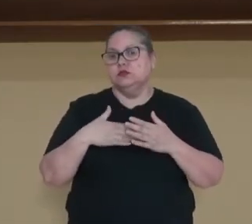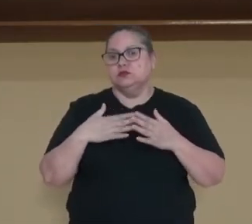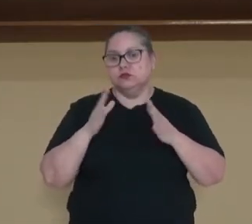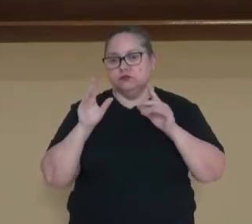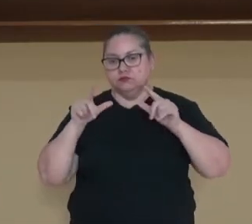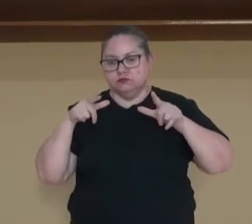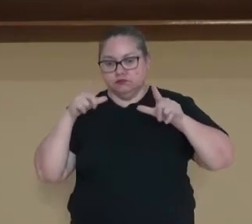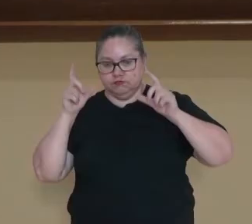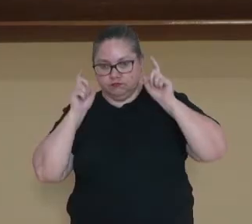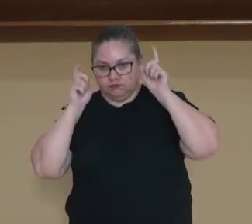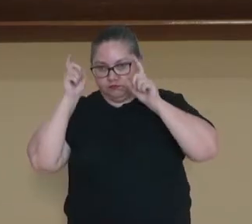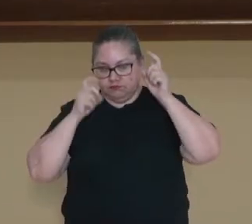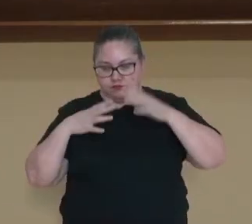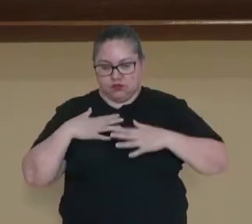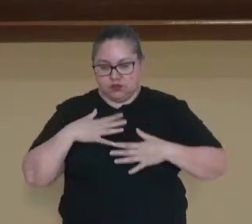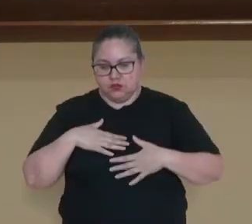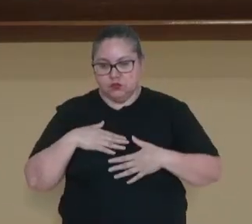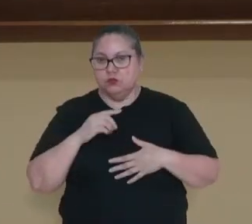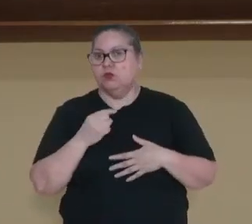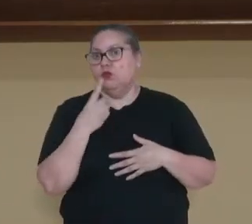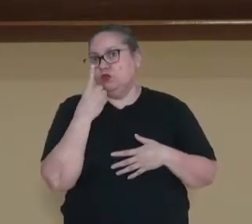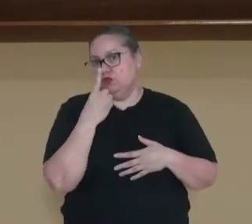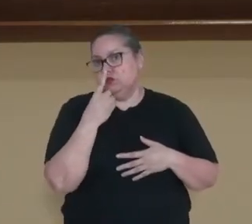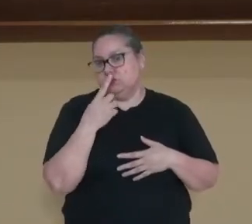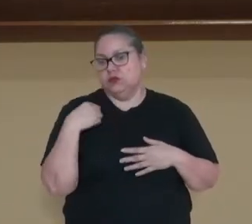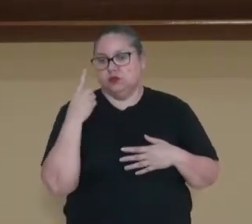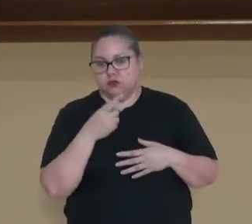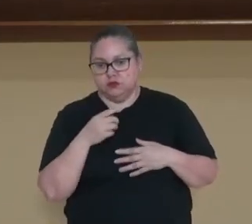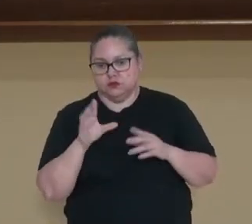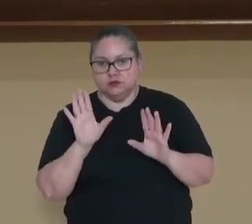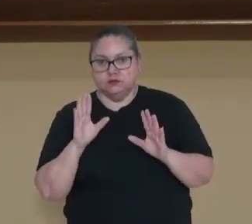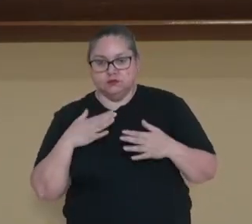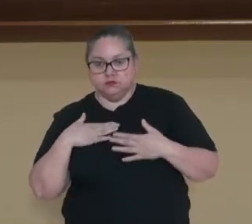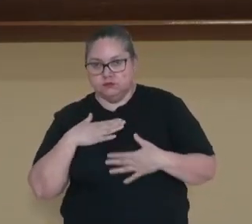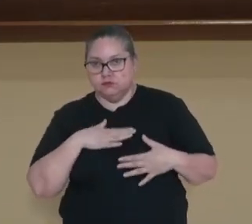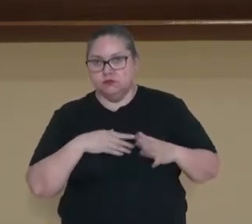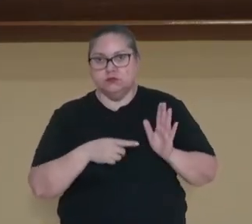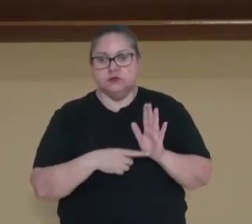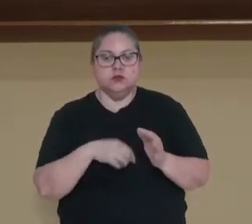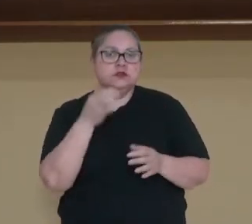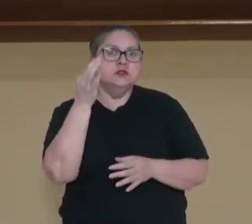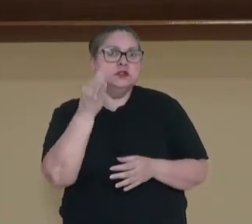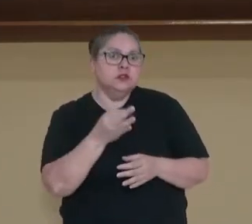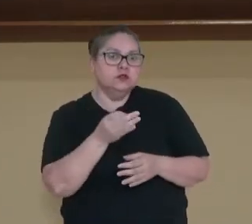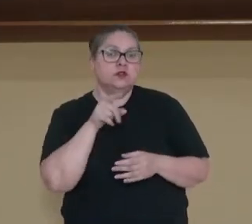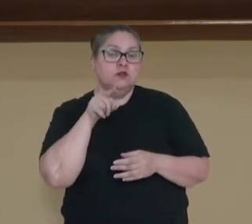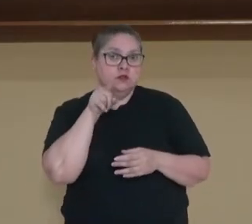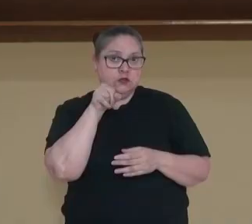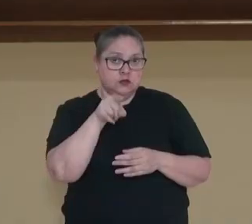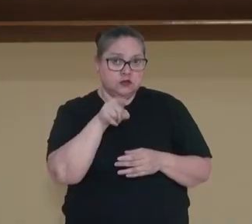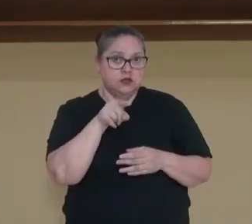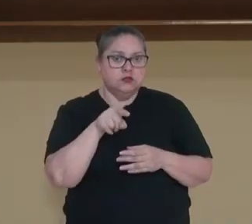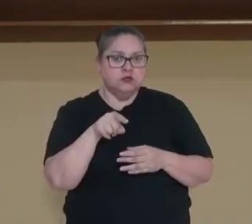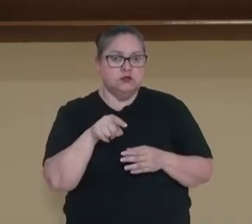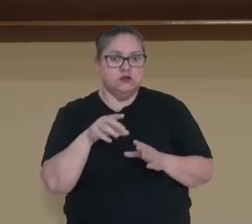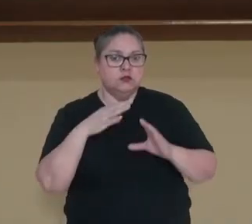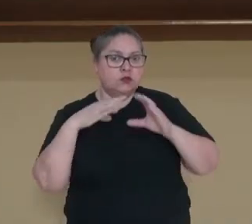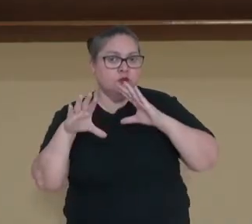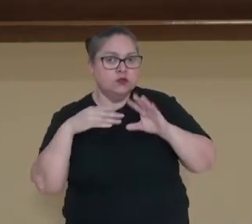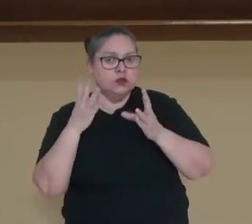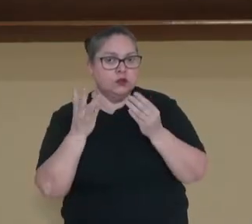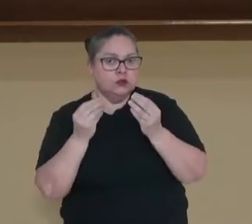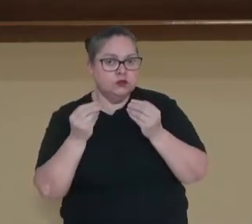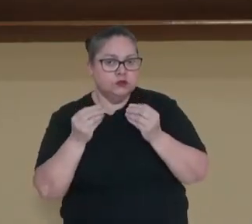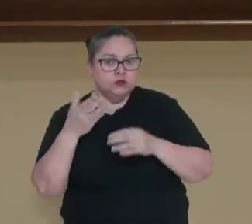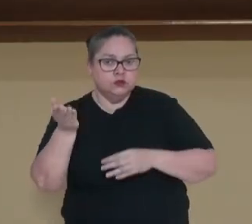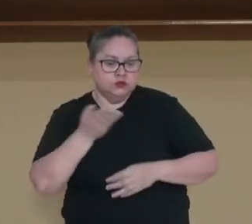gestos, uma forma, né, um dos elementos da nossa expressão corporal. Eu tenho certeza que você se comunica bastante com